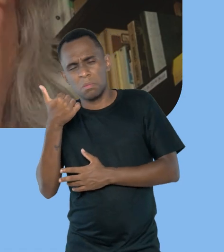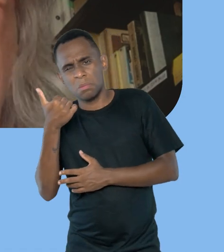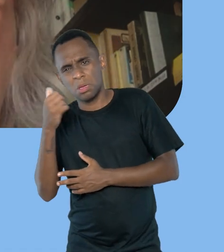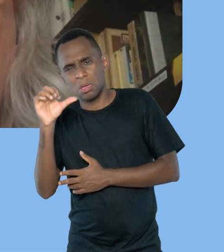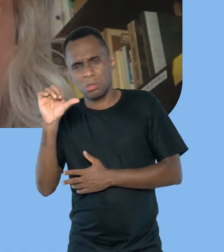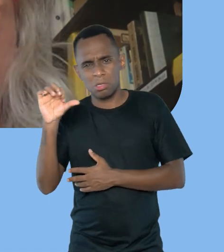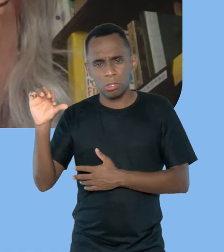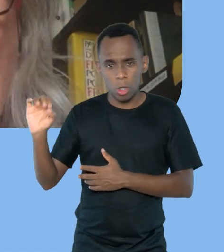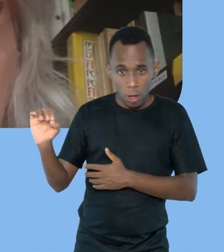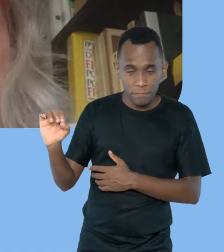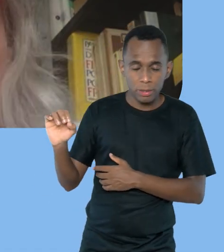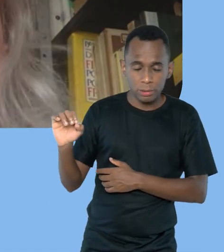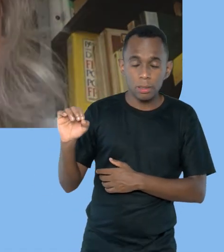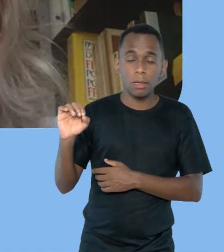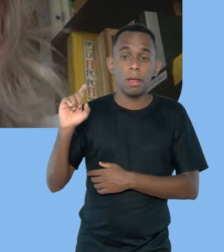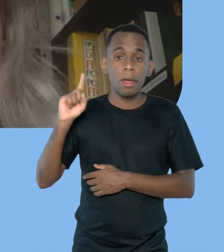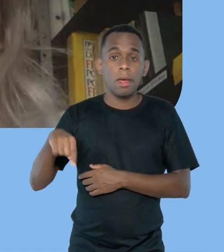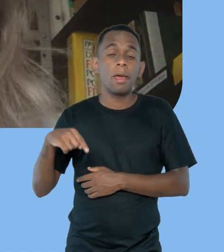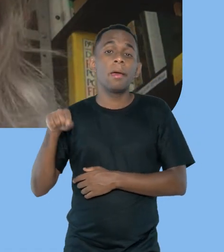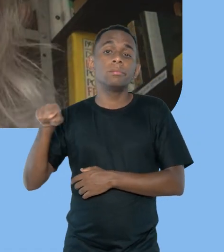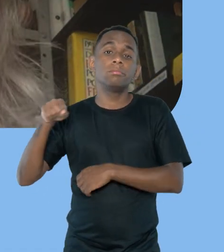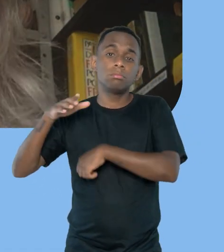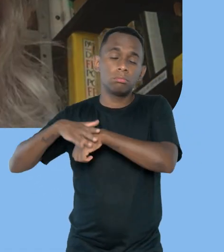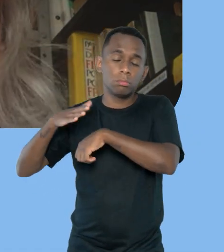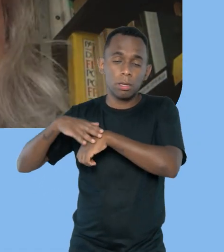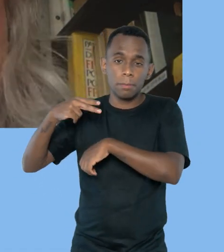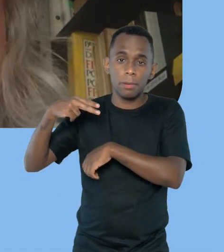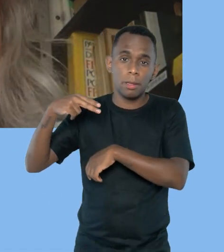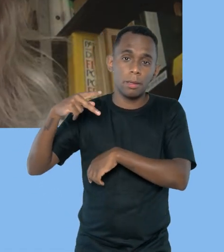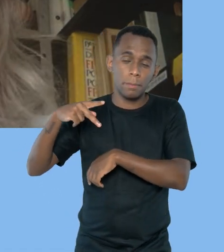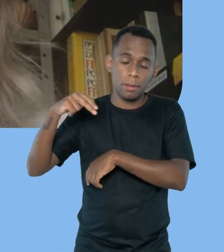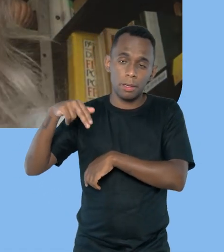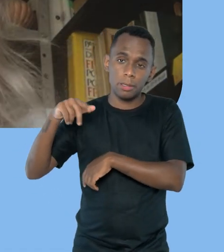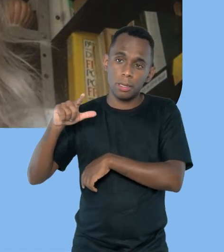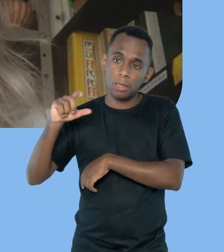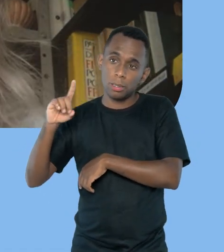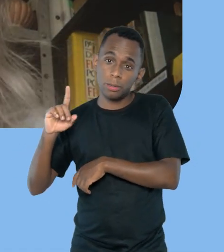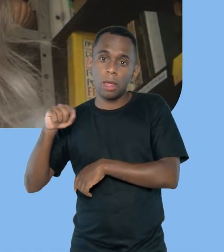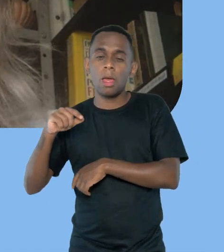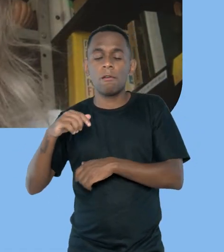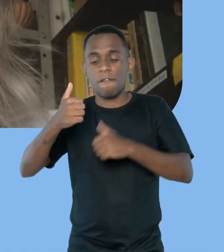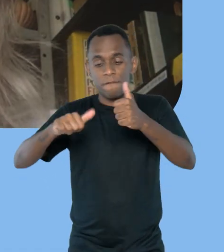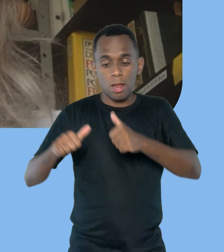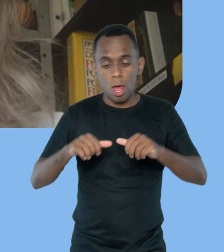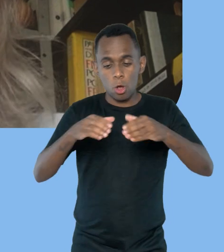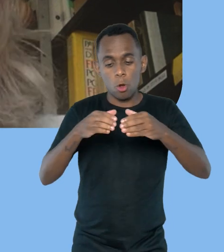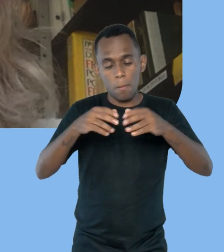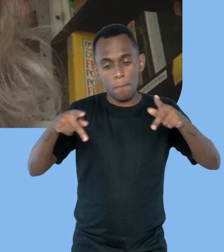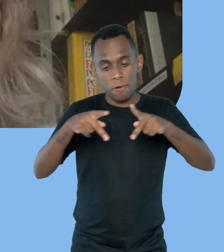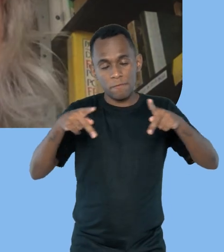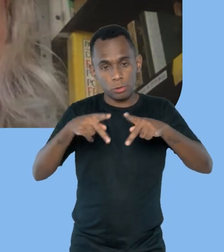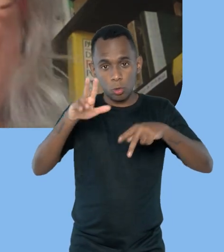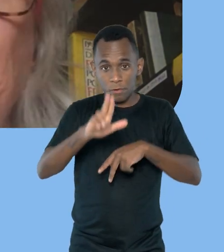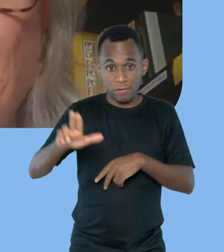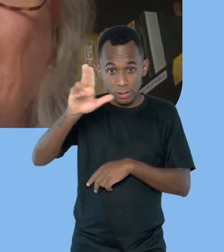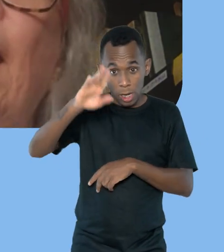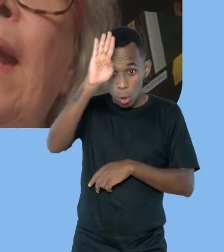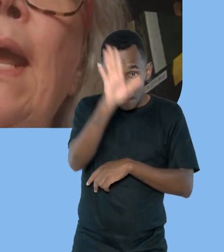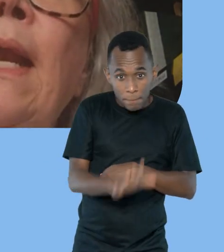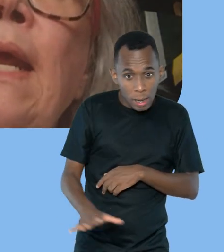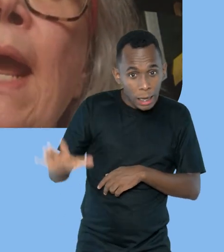de 90, ele era avaliado pelos professores das universidades do Brasil